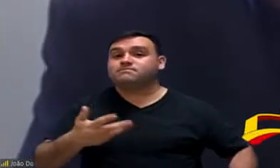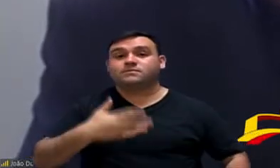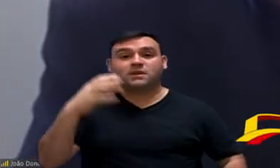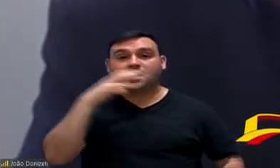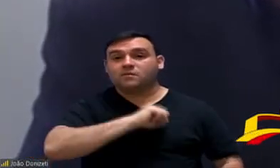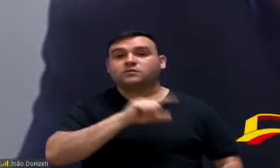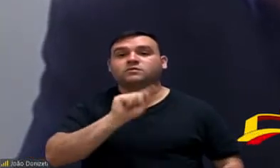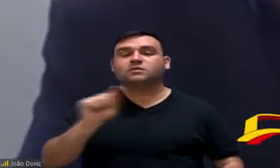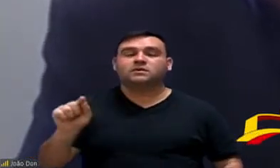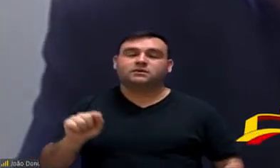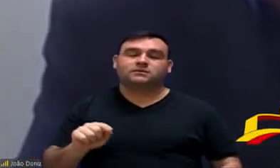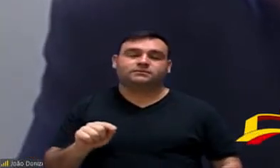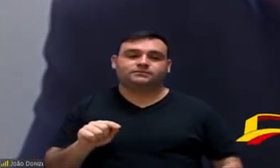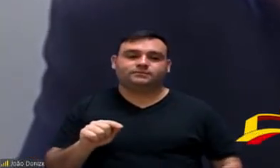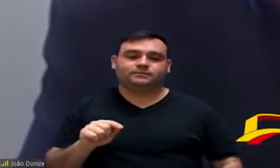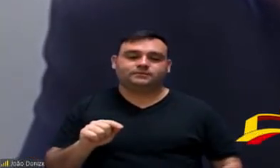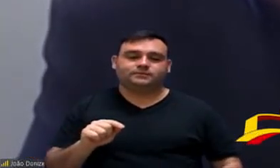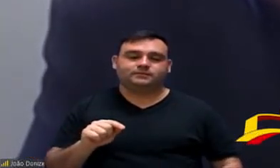possível